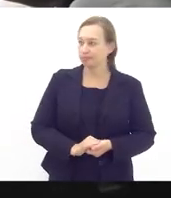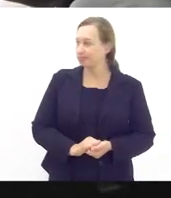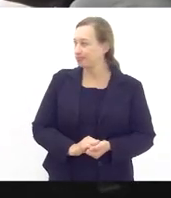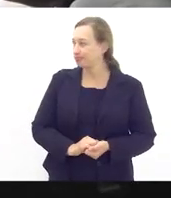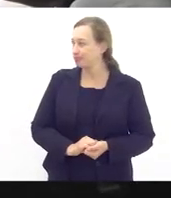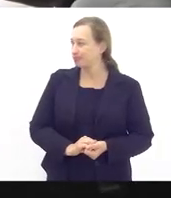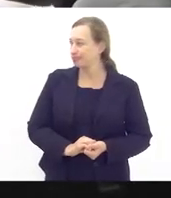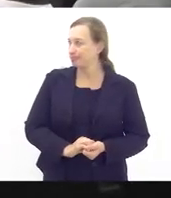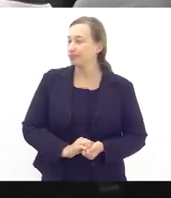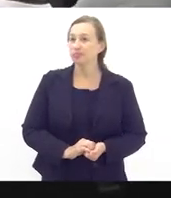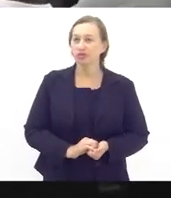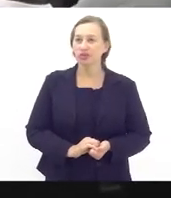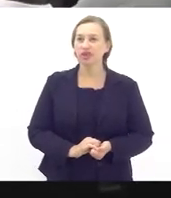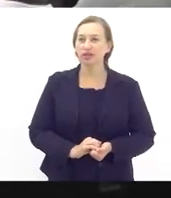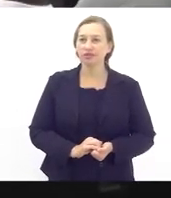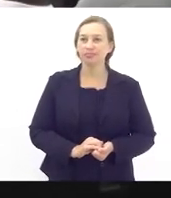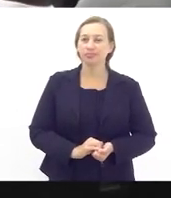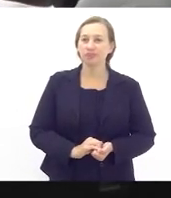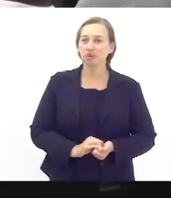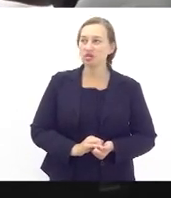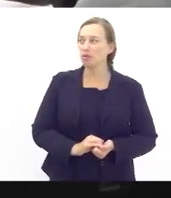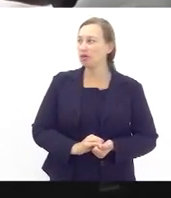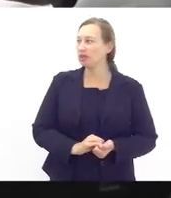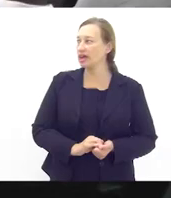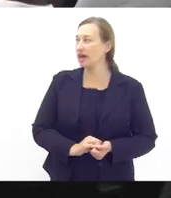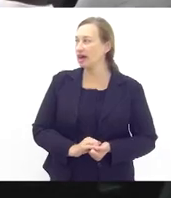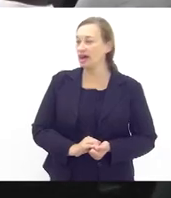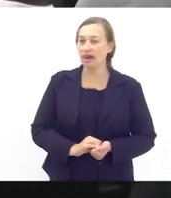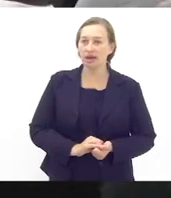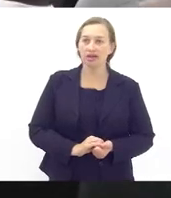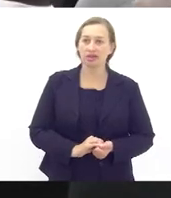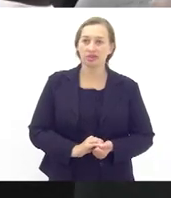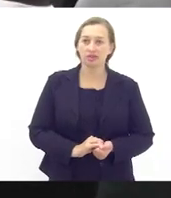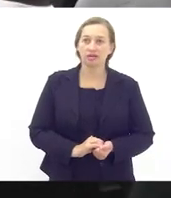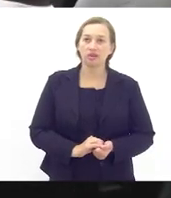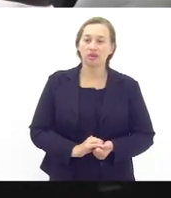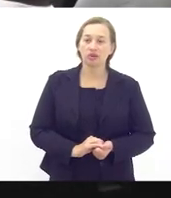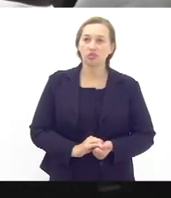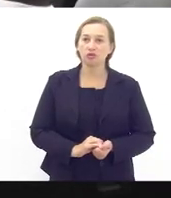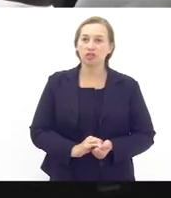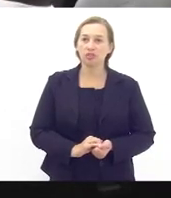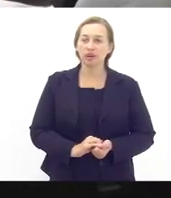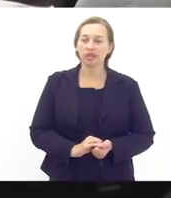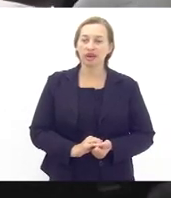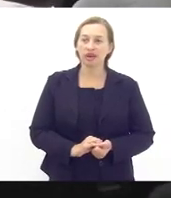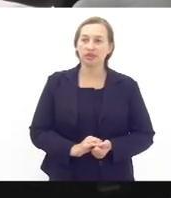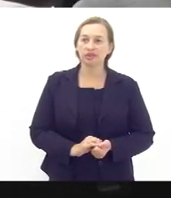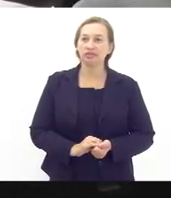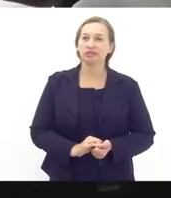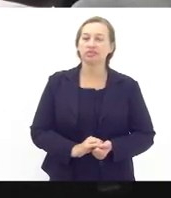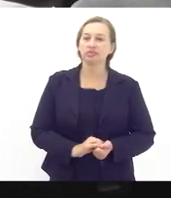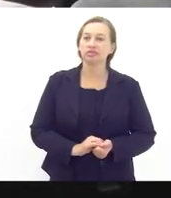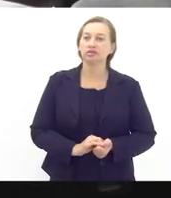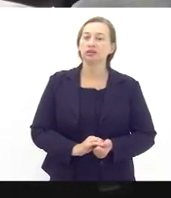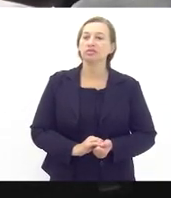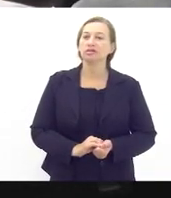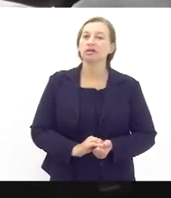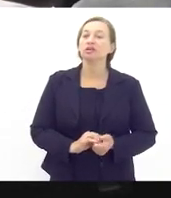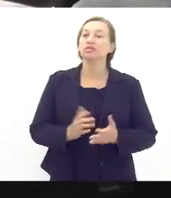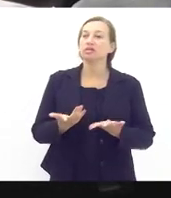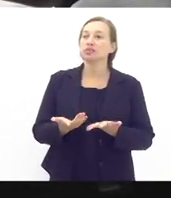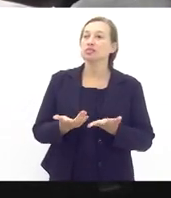passar só a título de informação ali tem também uma tabela e eu trouxe essa tabela porque a gente vai